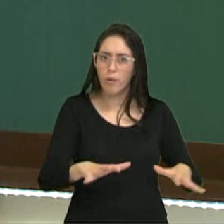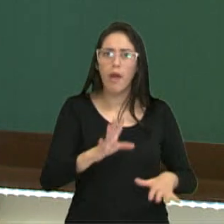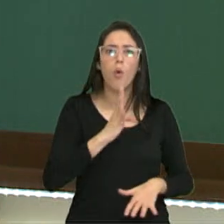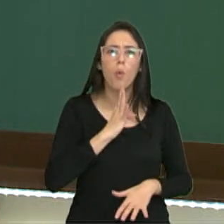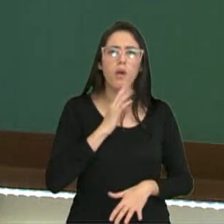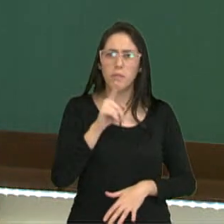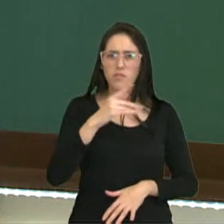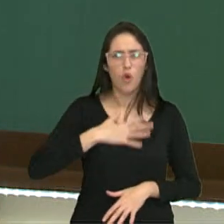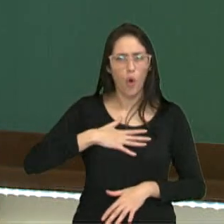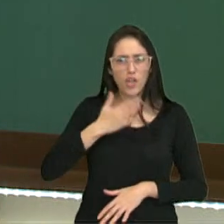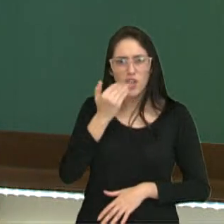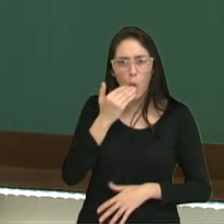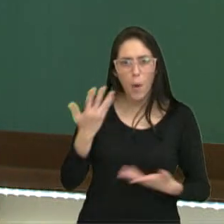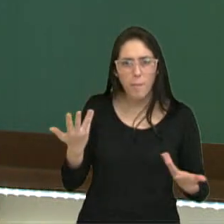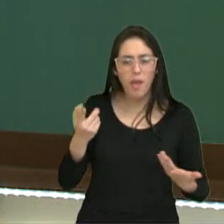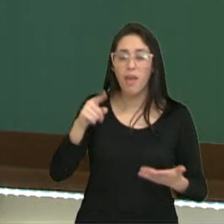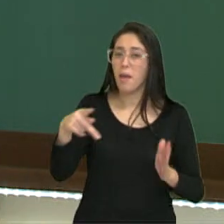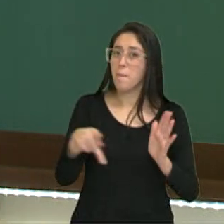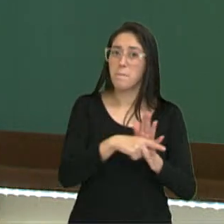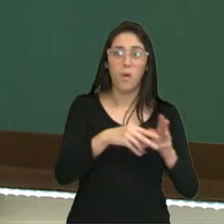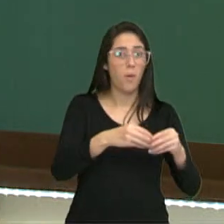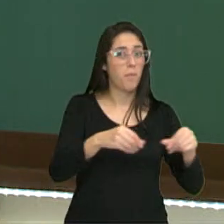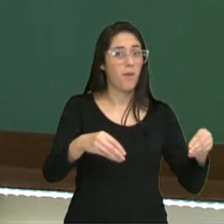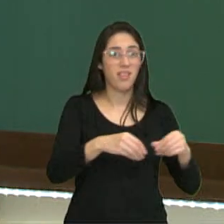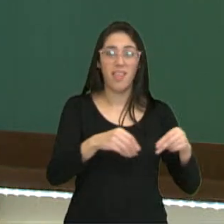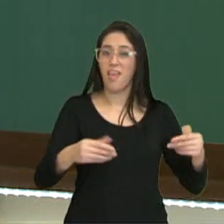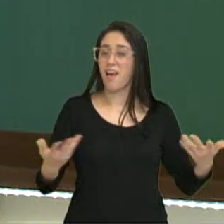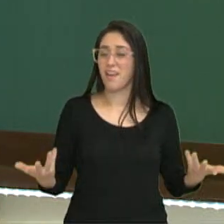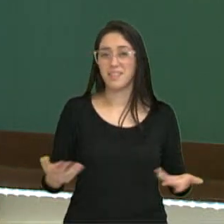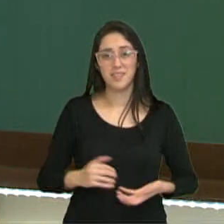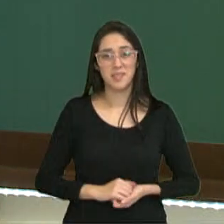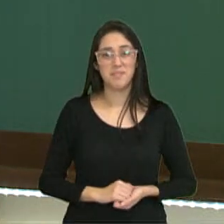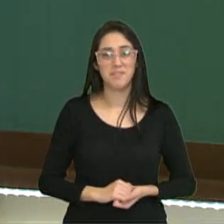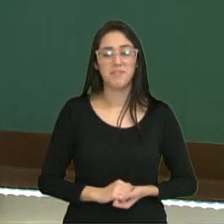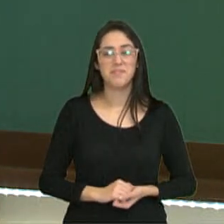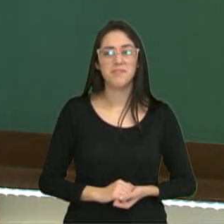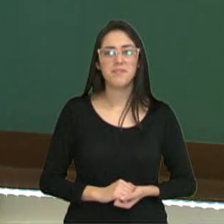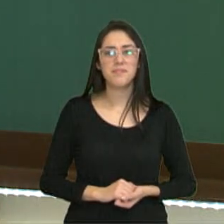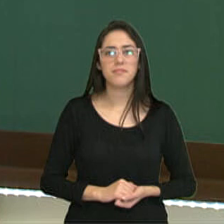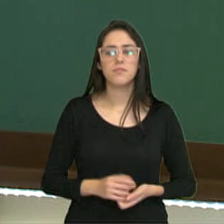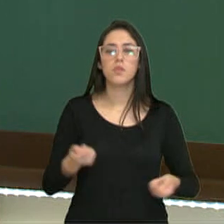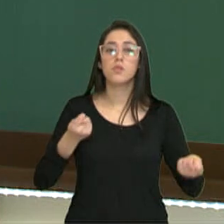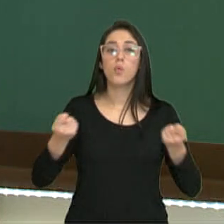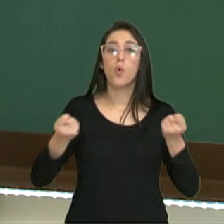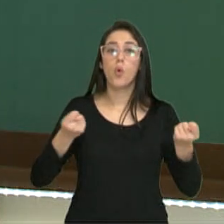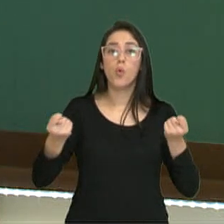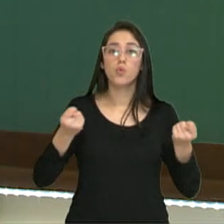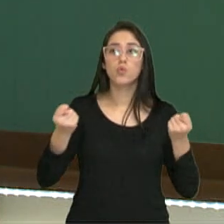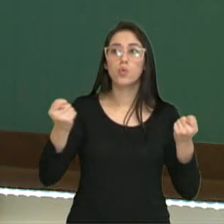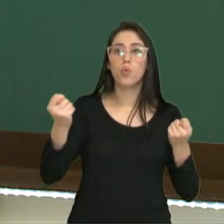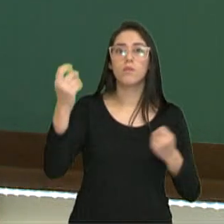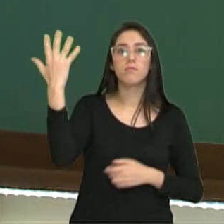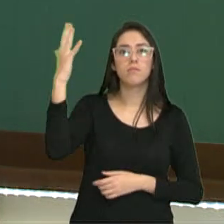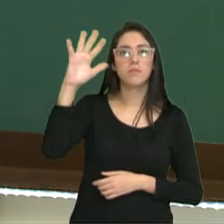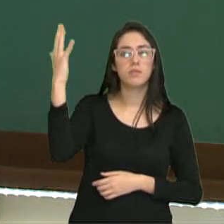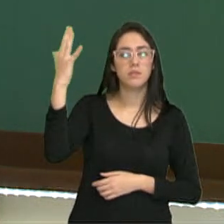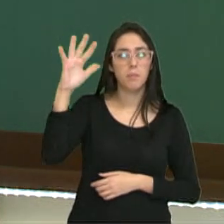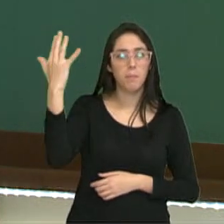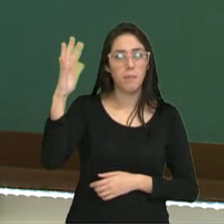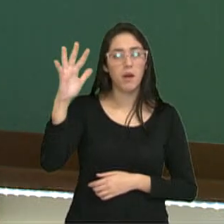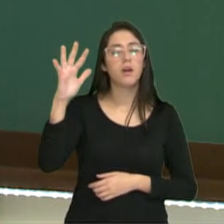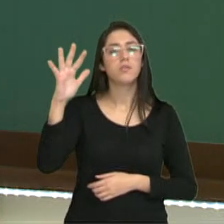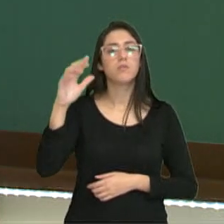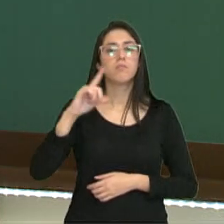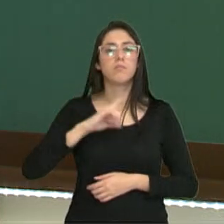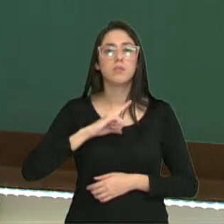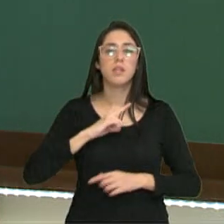comida proveniente daí, né, meu querido? Então, se liga. O controle climático em pequena e média